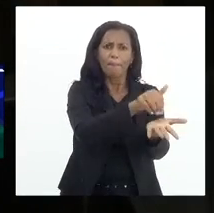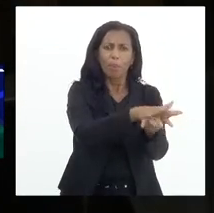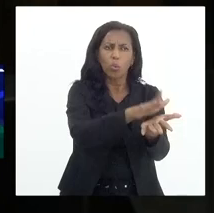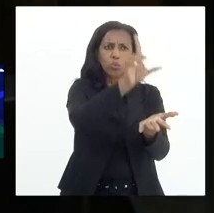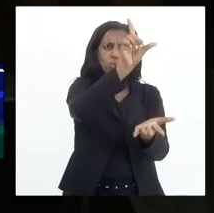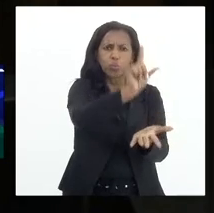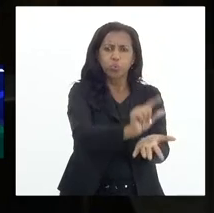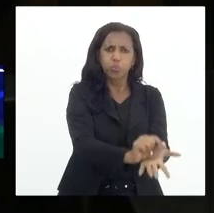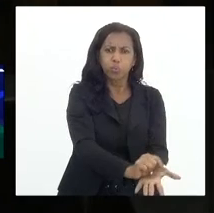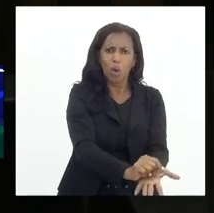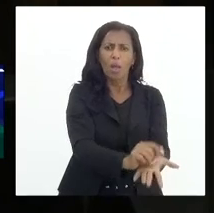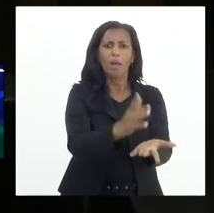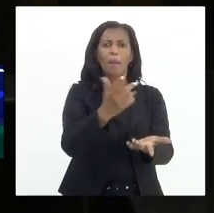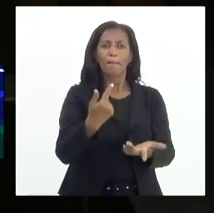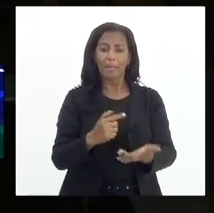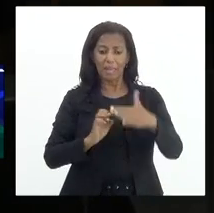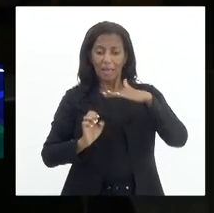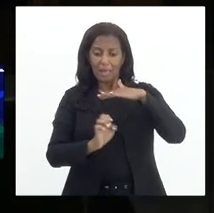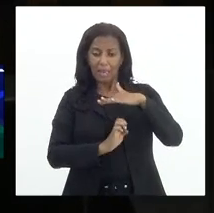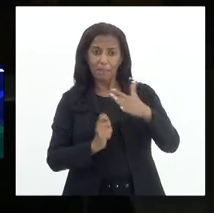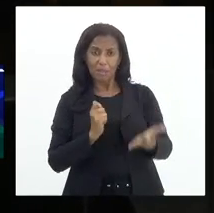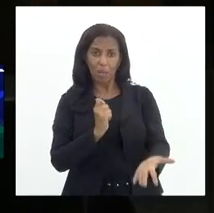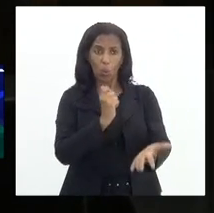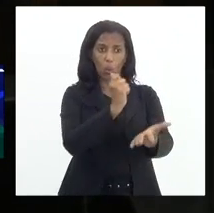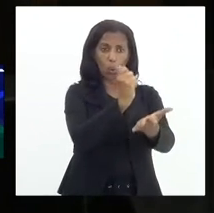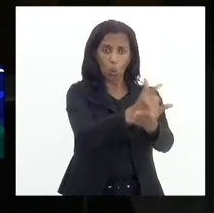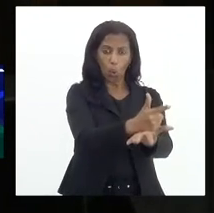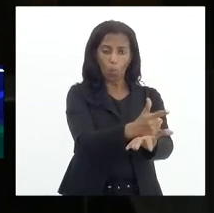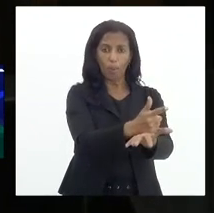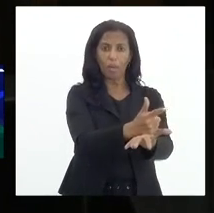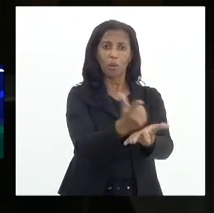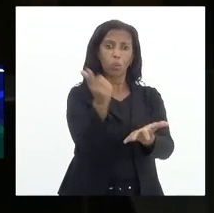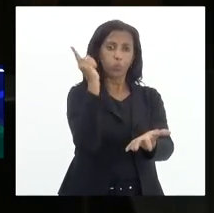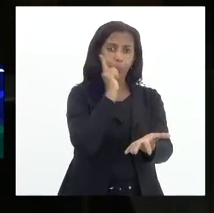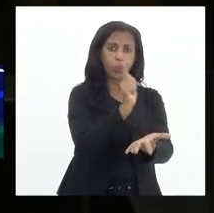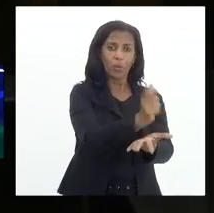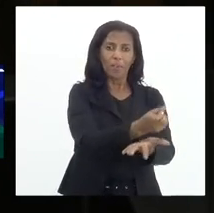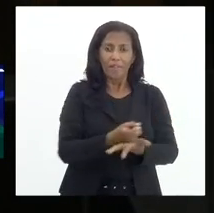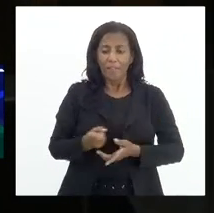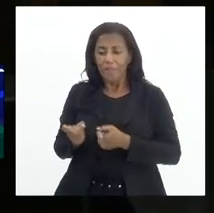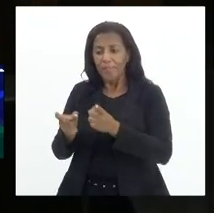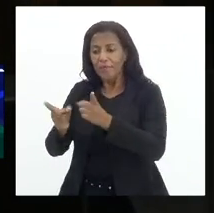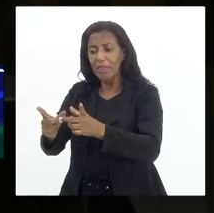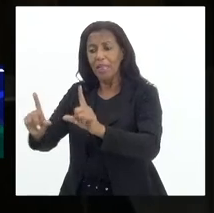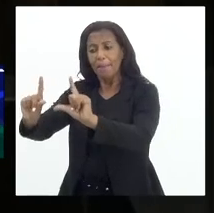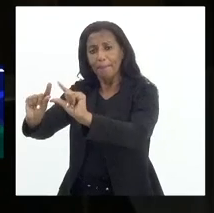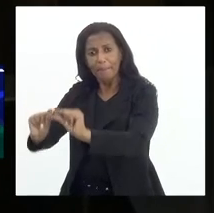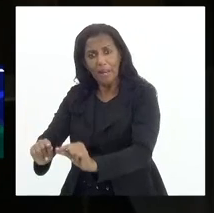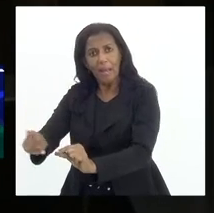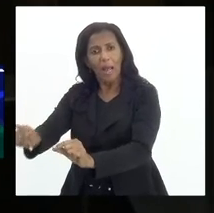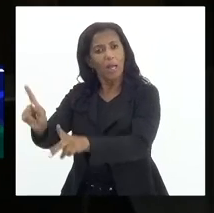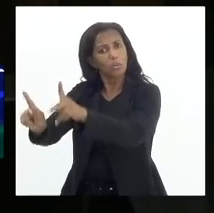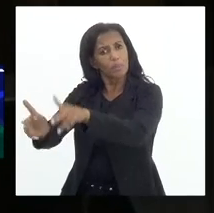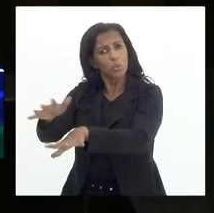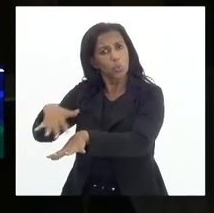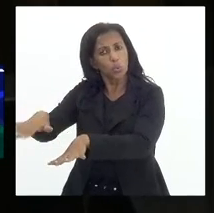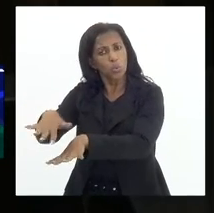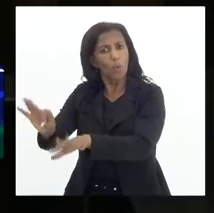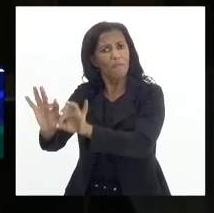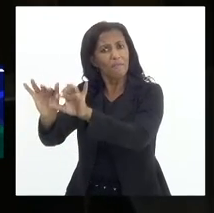que os intermediários se apropriem dessa redução e não chega ao